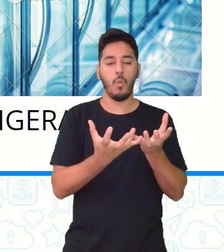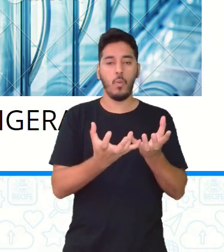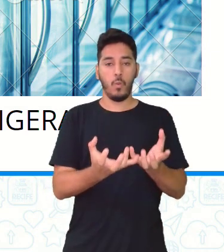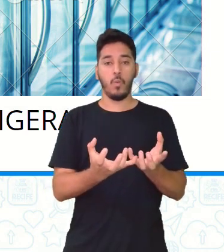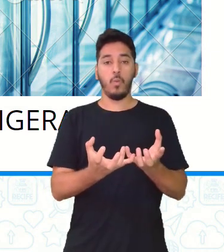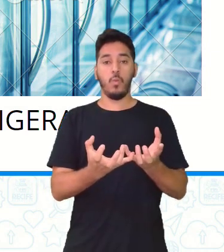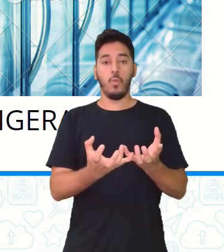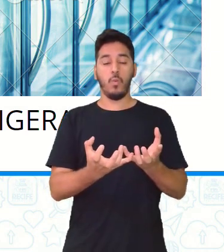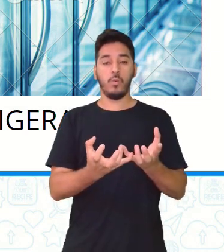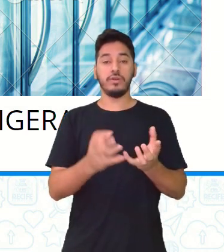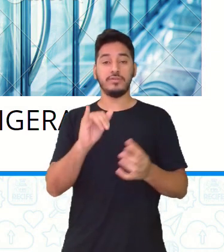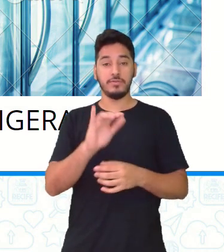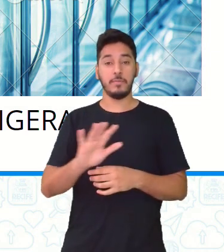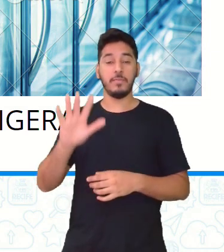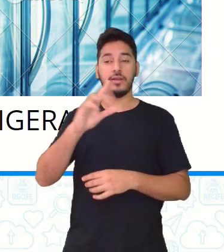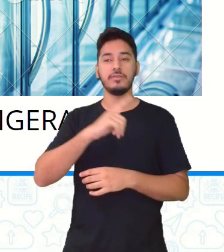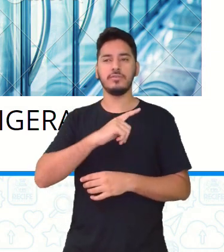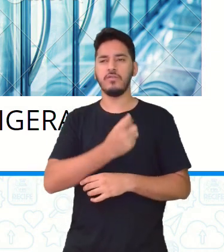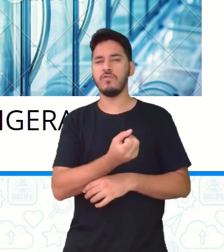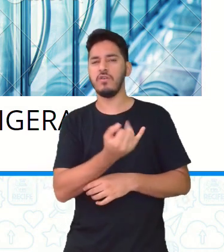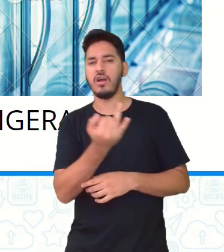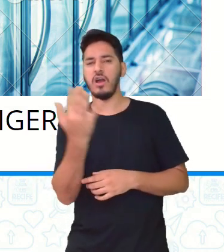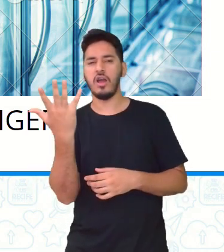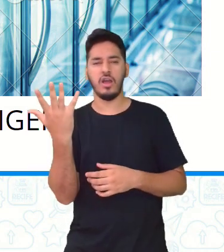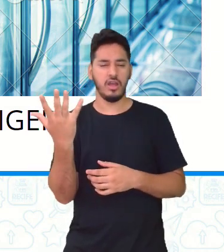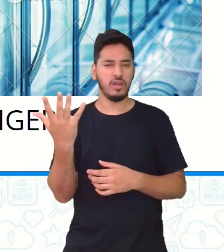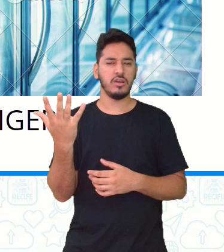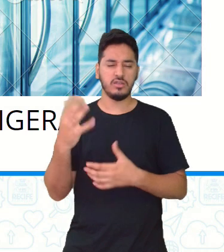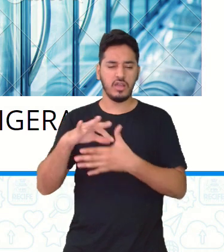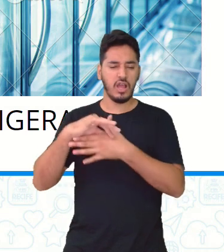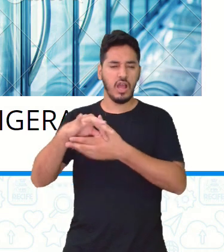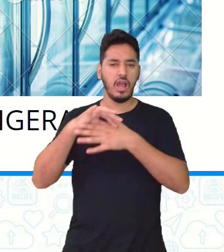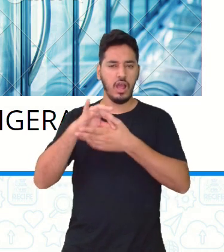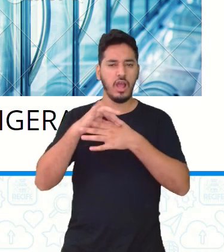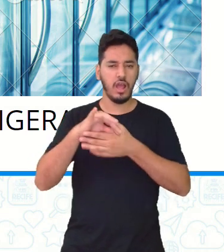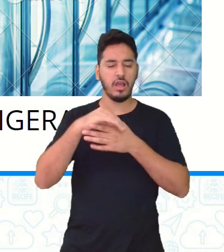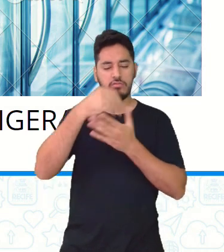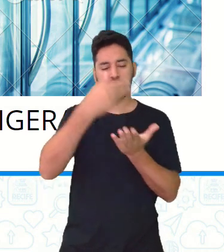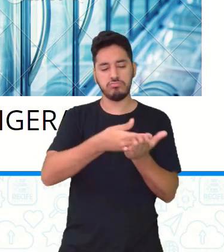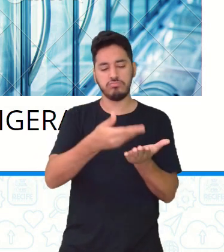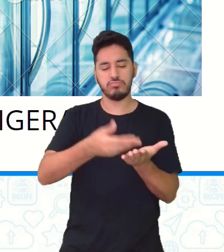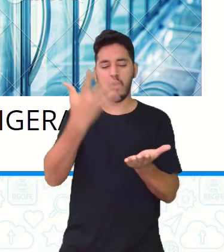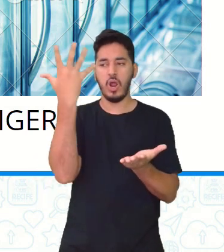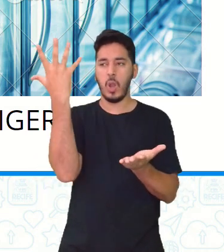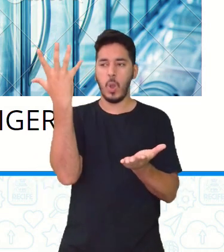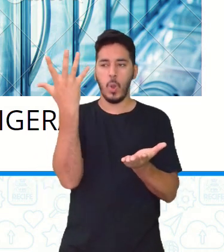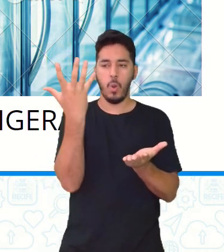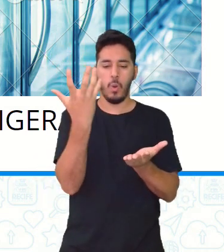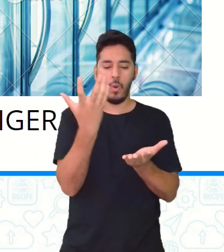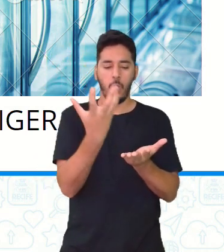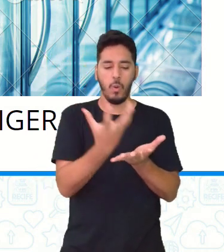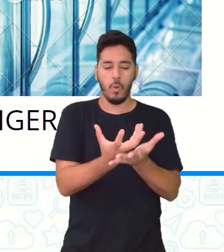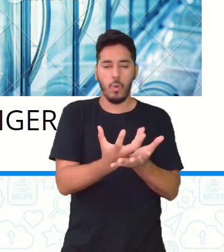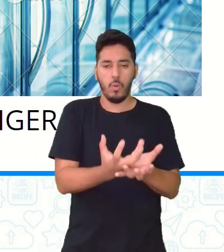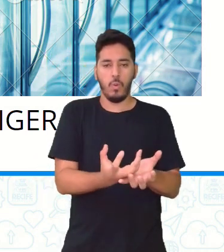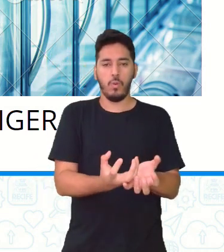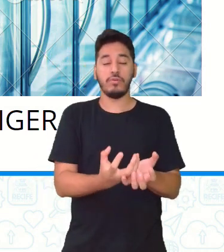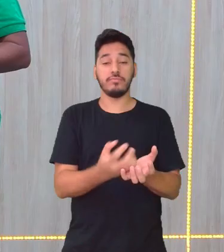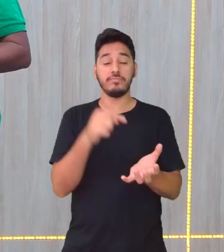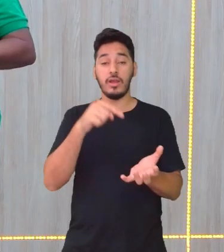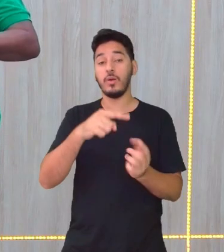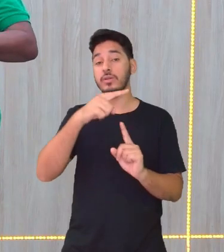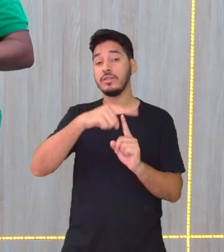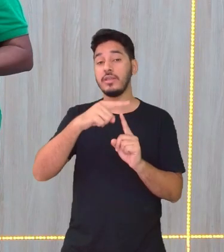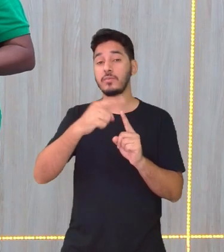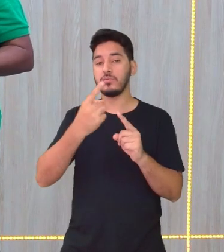aí essa figura apresenta várias carnes, né? Secando aí para que é uma forma